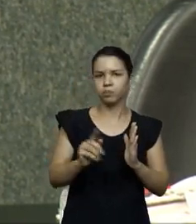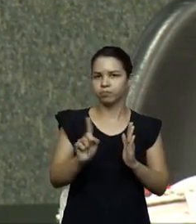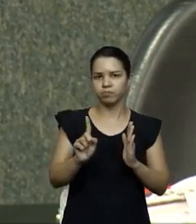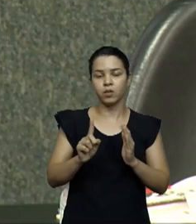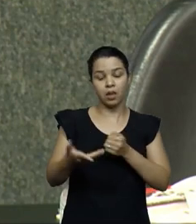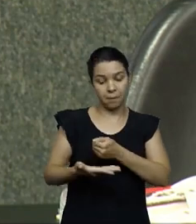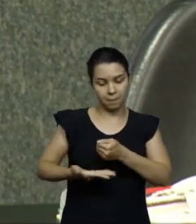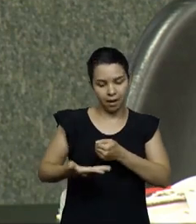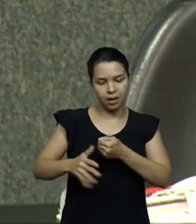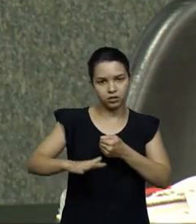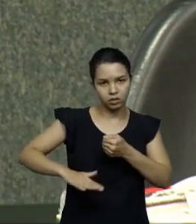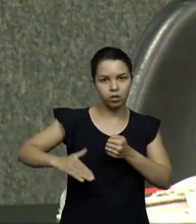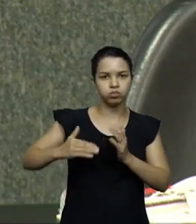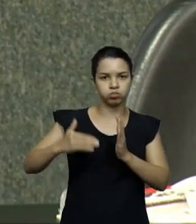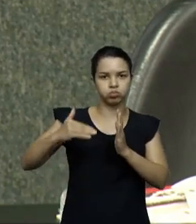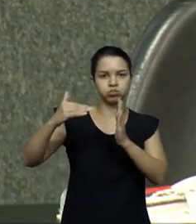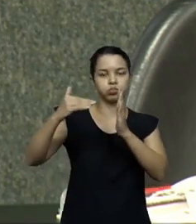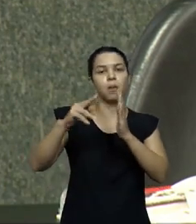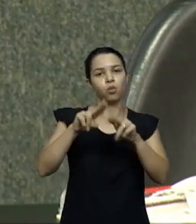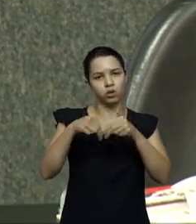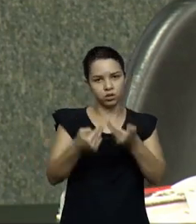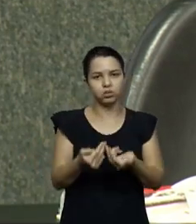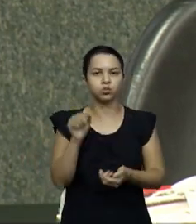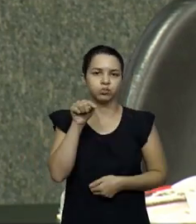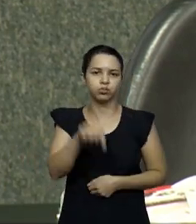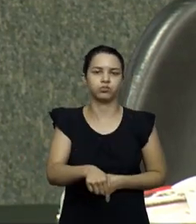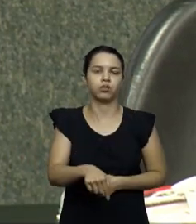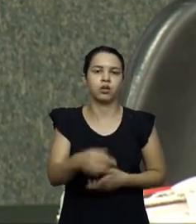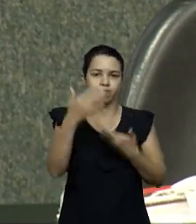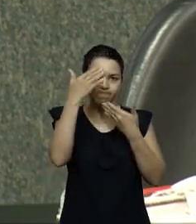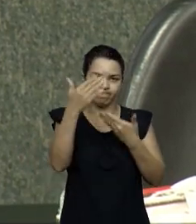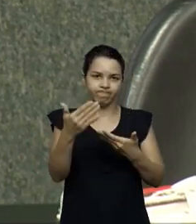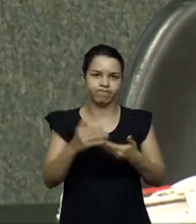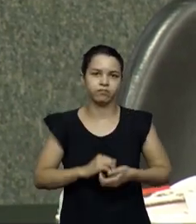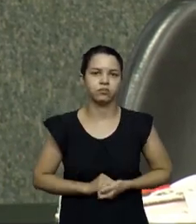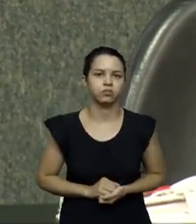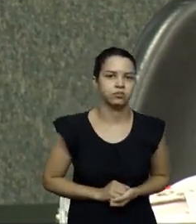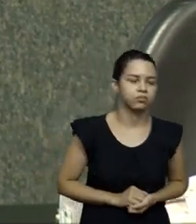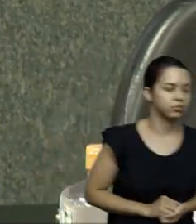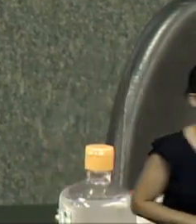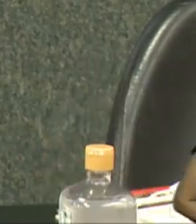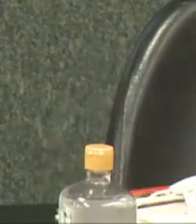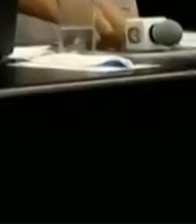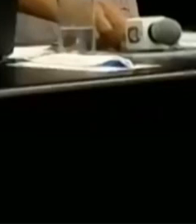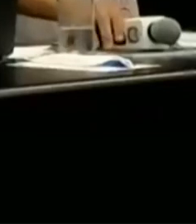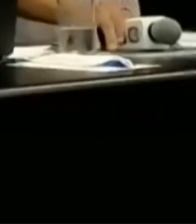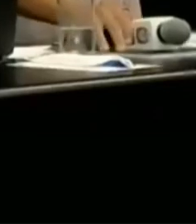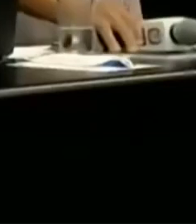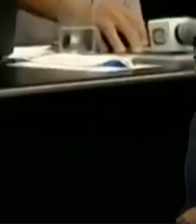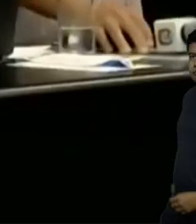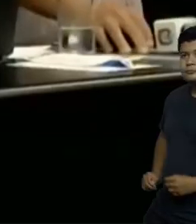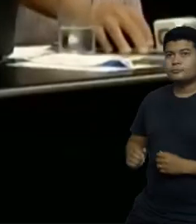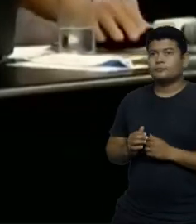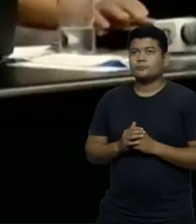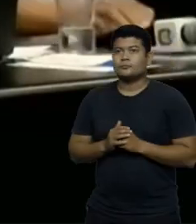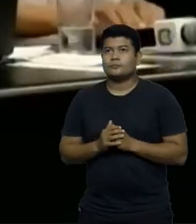e é por isso que nós estamos aqui agradecendo espaço tempo tá obrigado obrigada Vieira